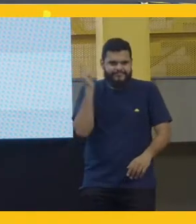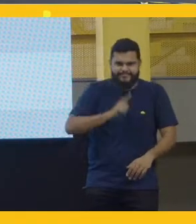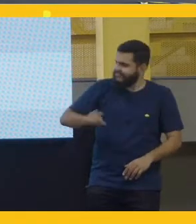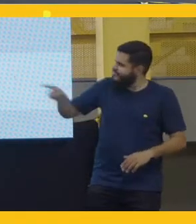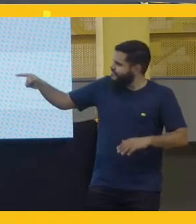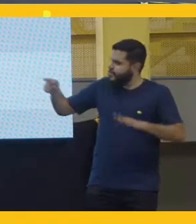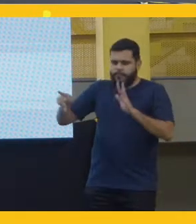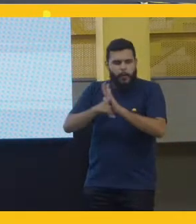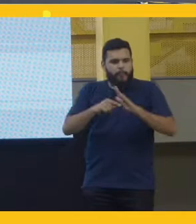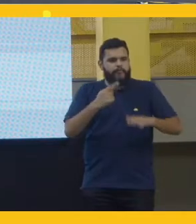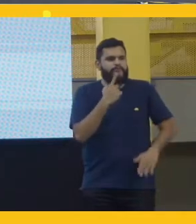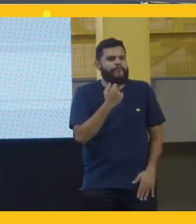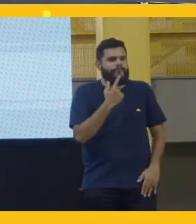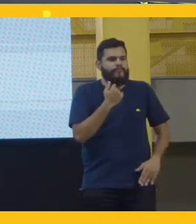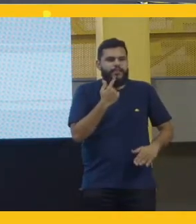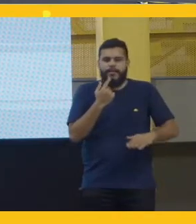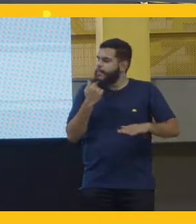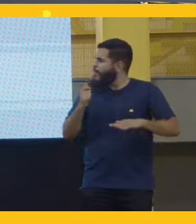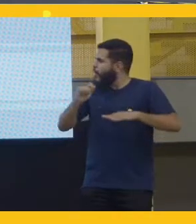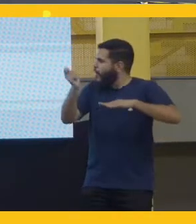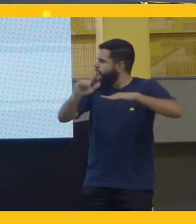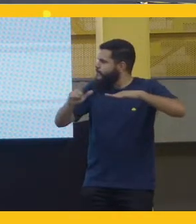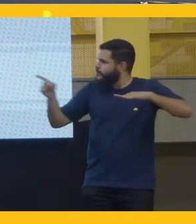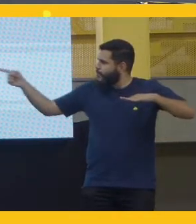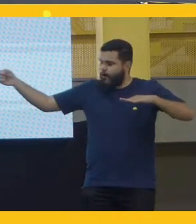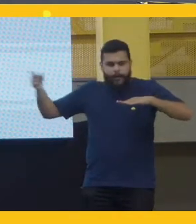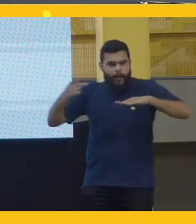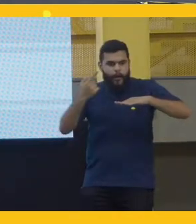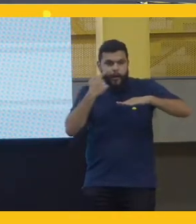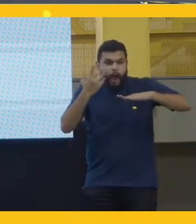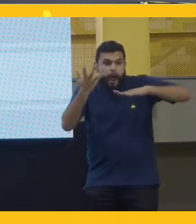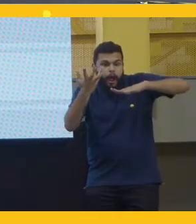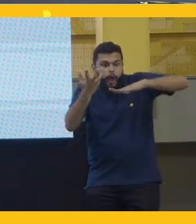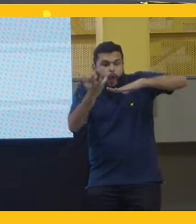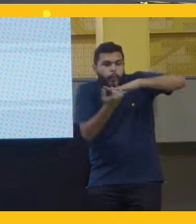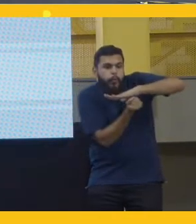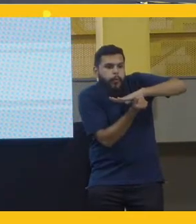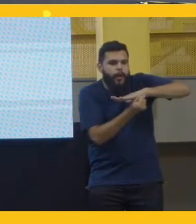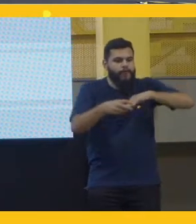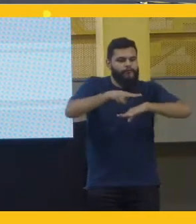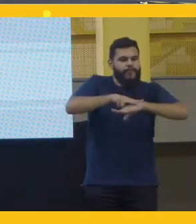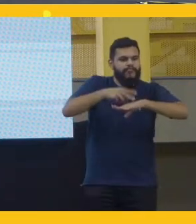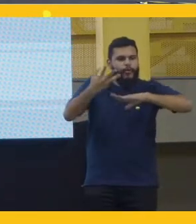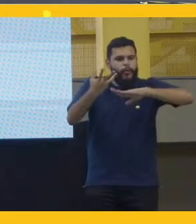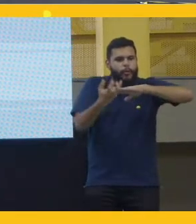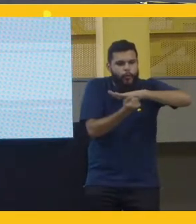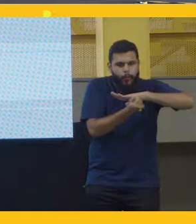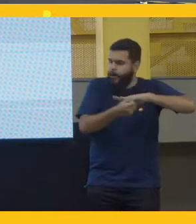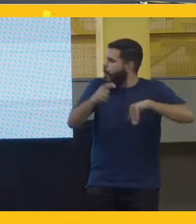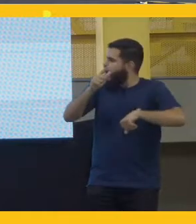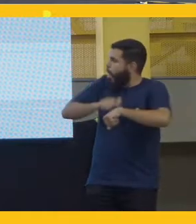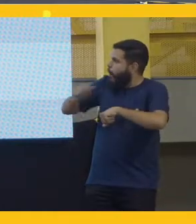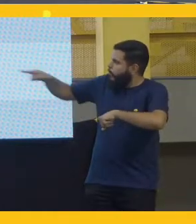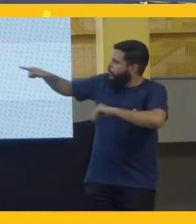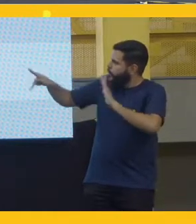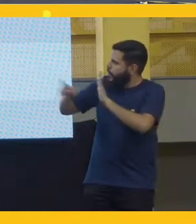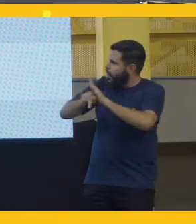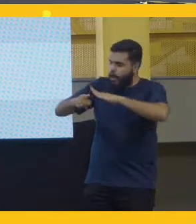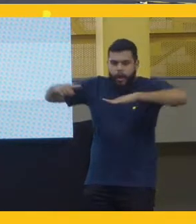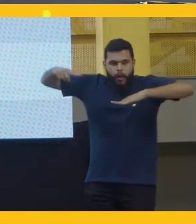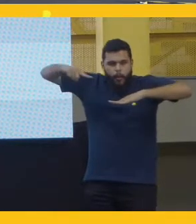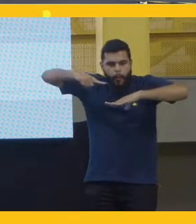o vermelho e o azul. Então, na hora que as luzes chegam, o